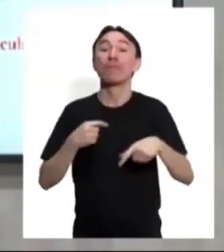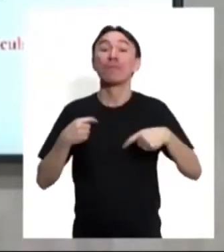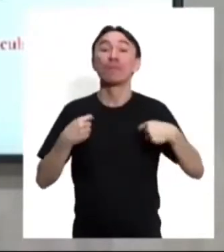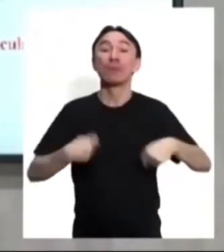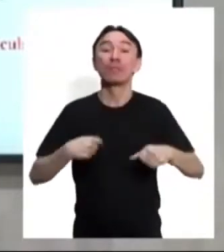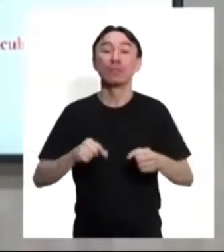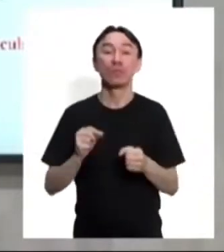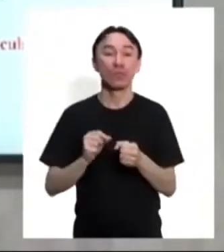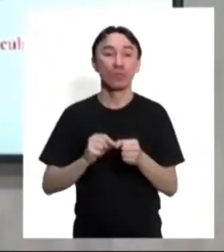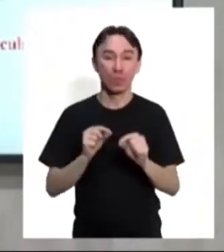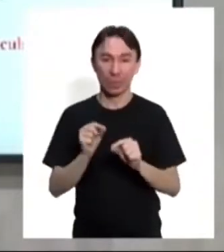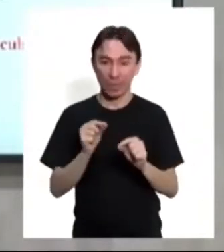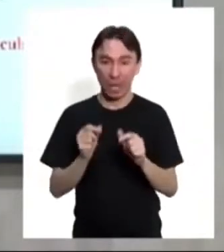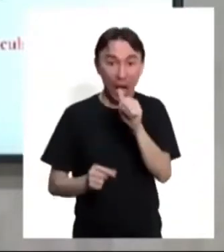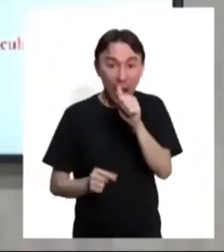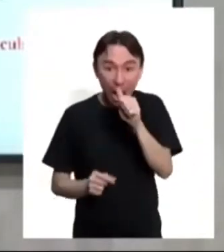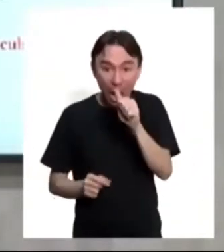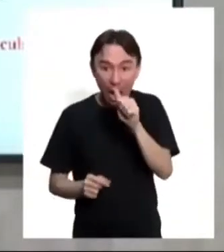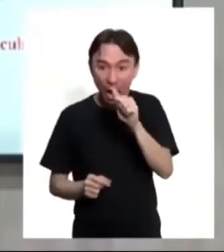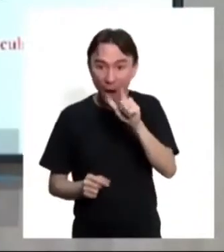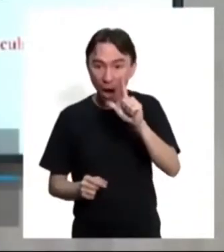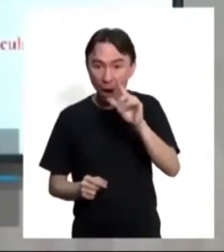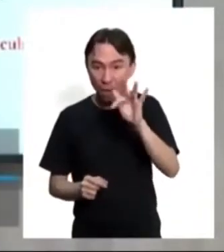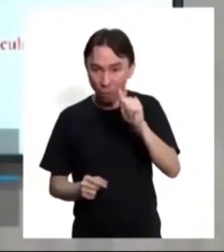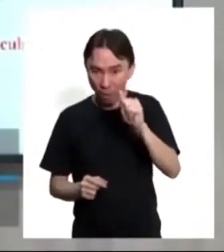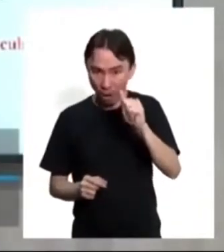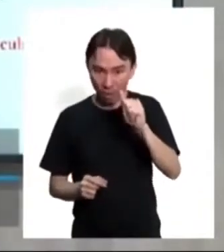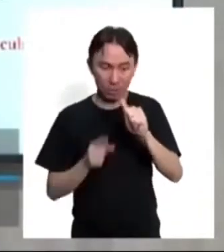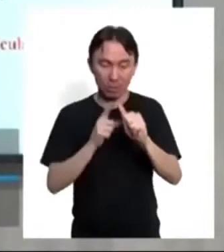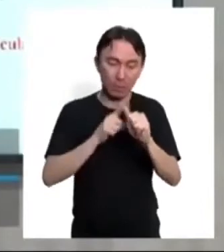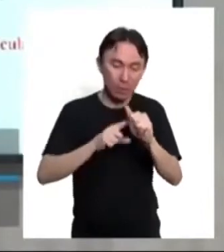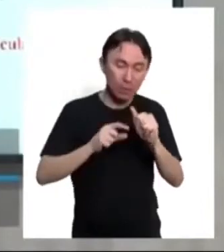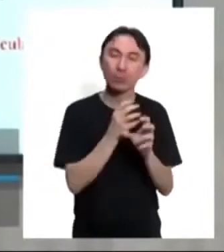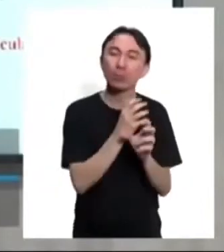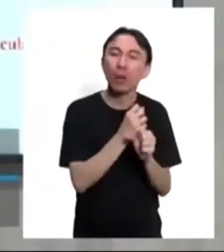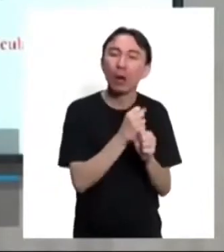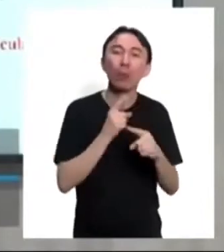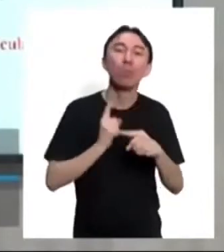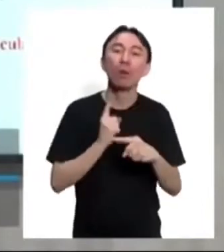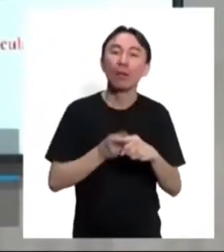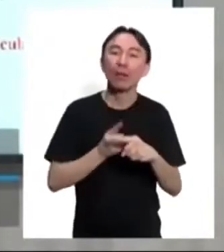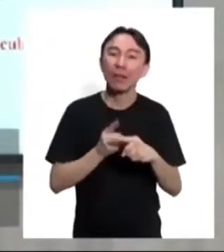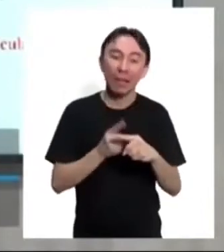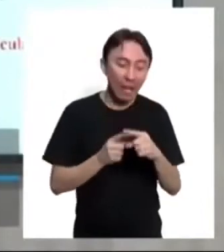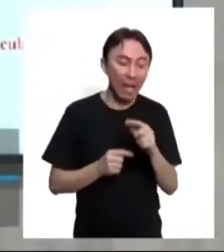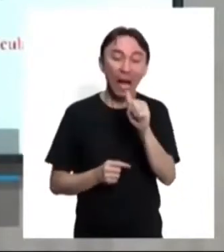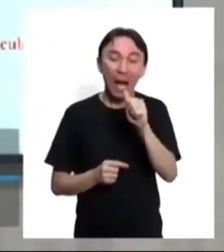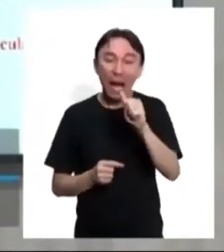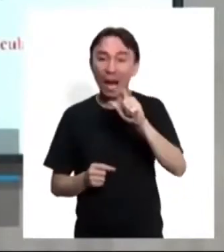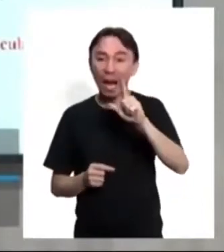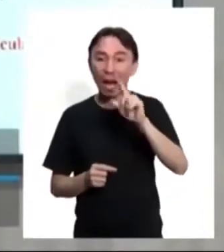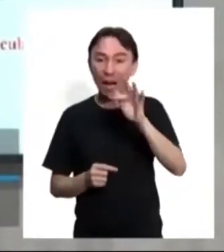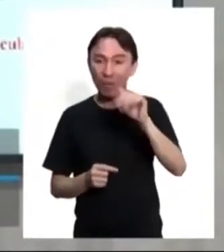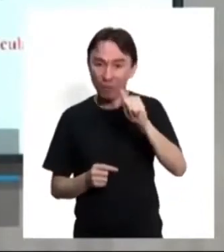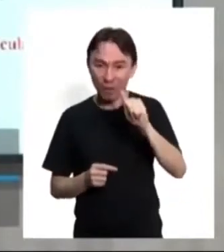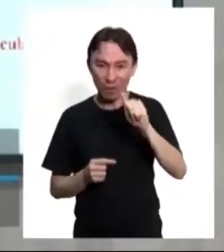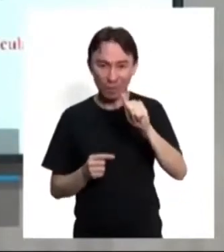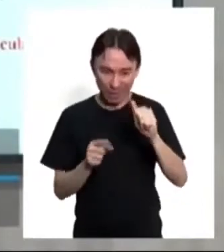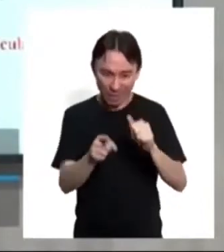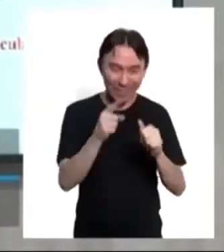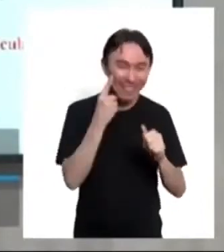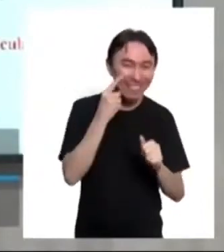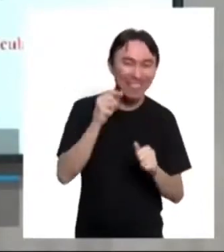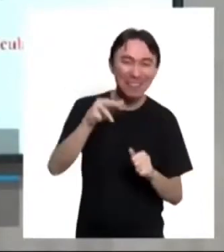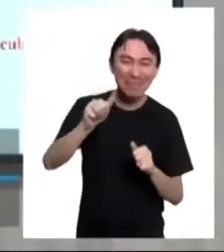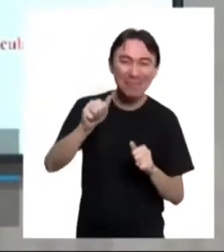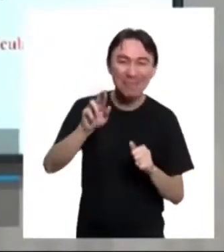o número de alfa. Por quê? Porque alfa mexe com a massa. Essa massa de 238 passou a